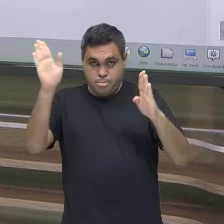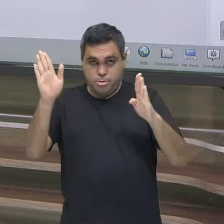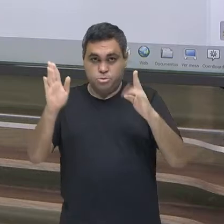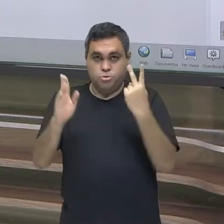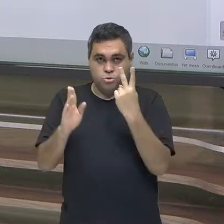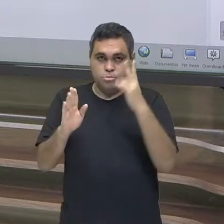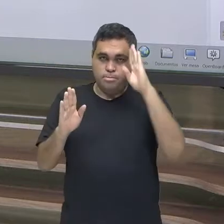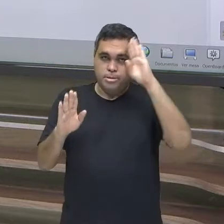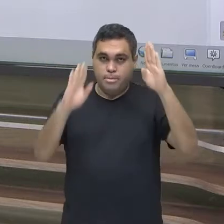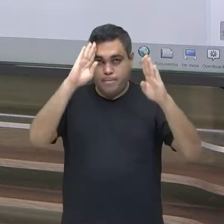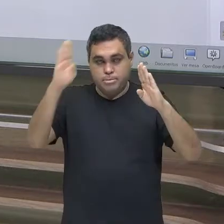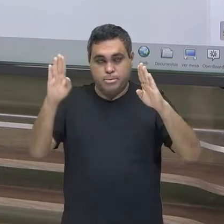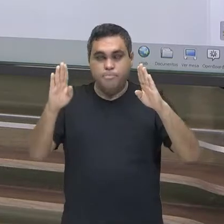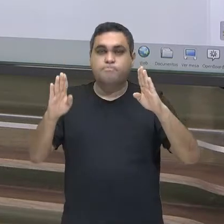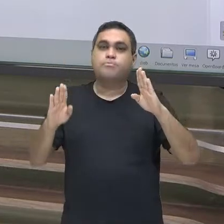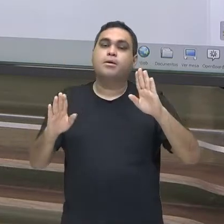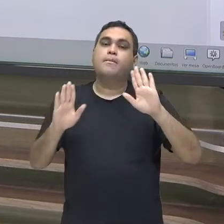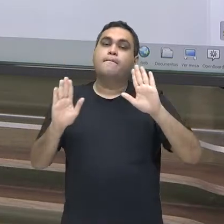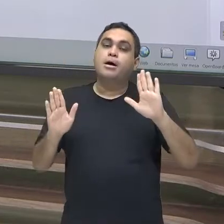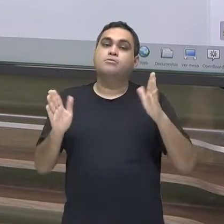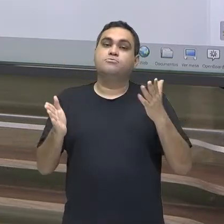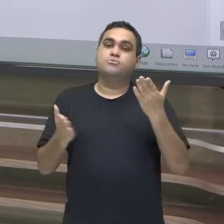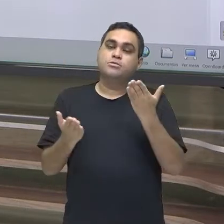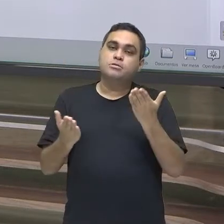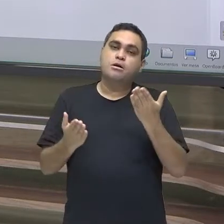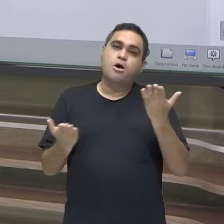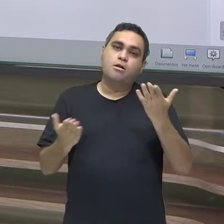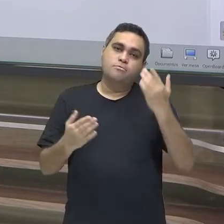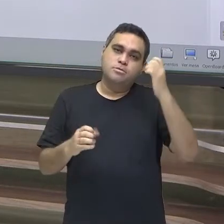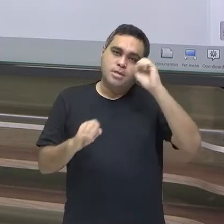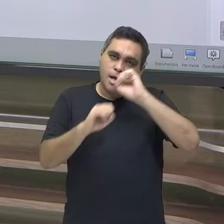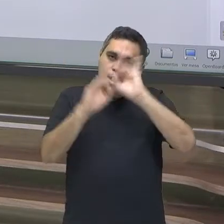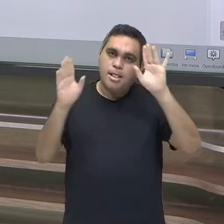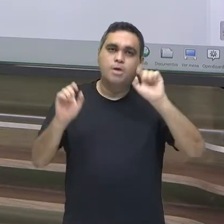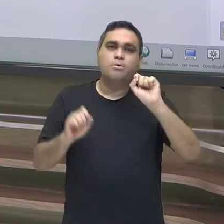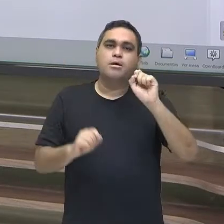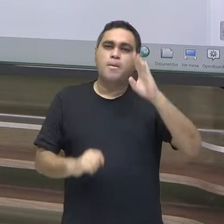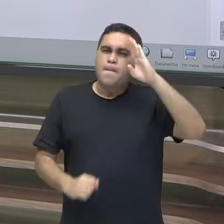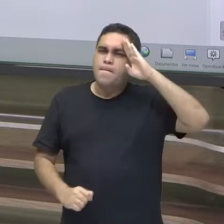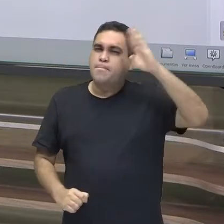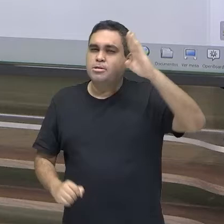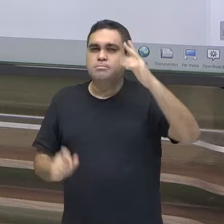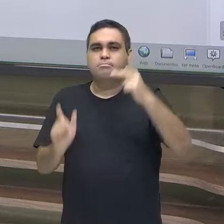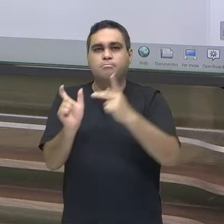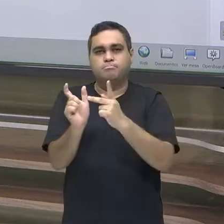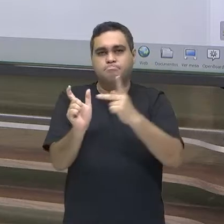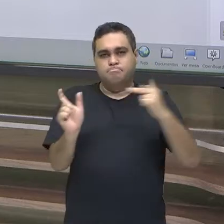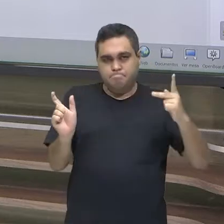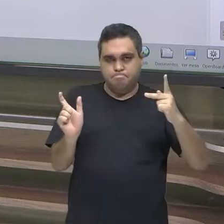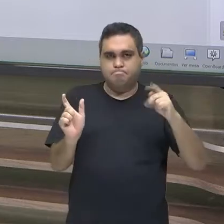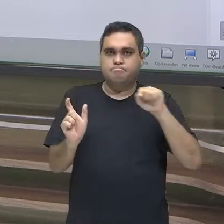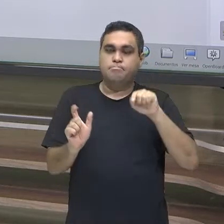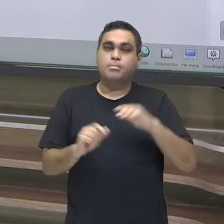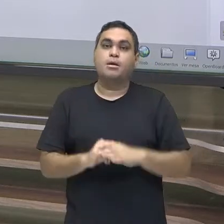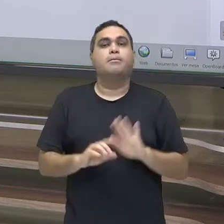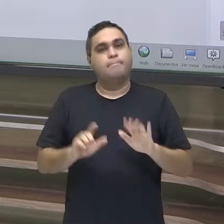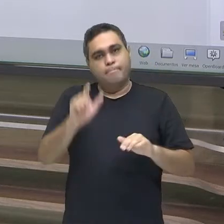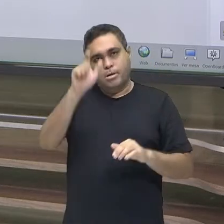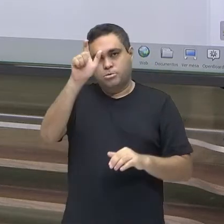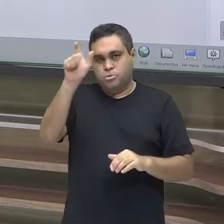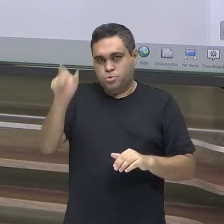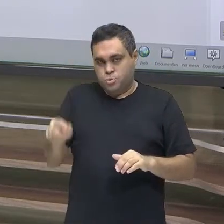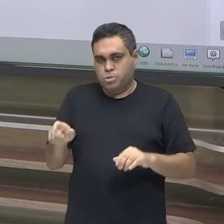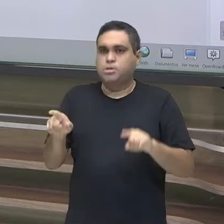hoje, que essencial de verdade, fundamental mesmo, é o predicado. Mas o sujeito também é